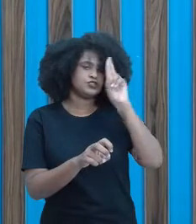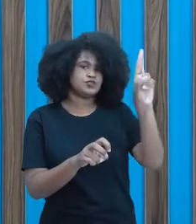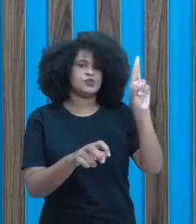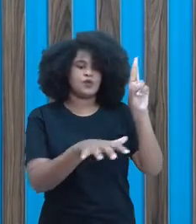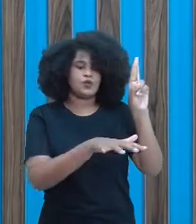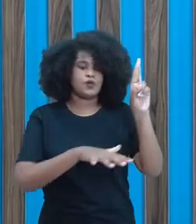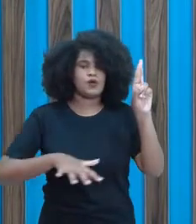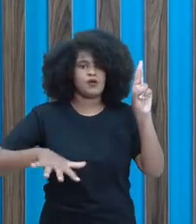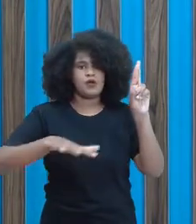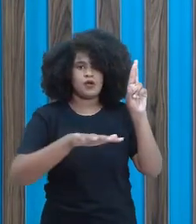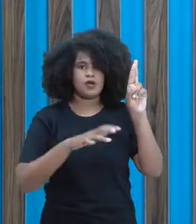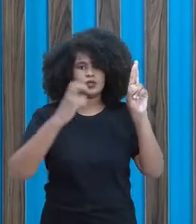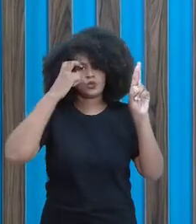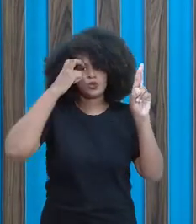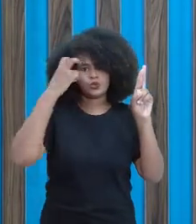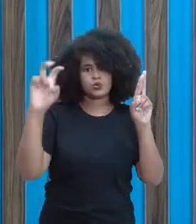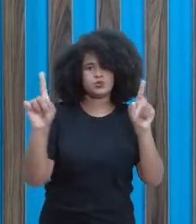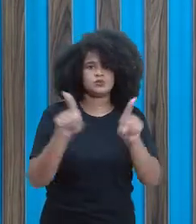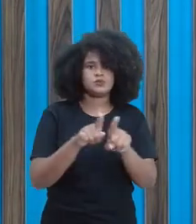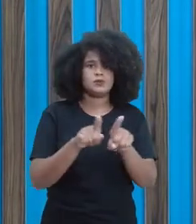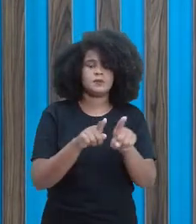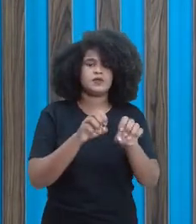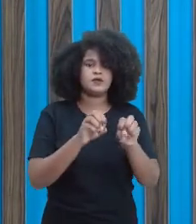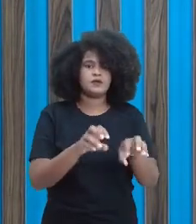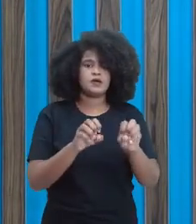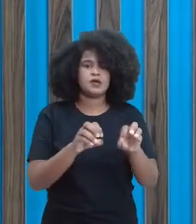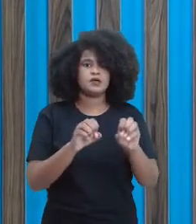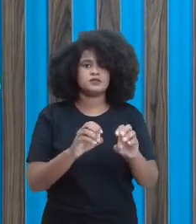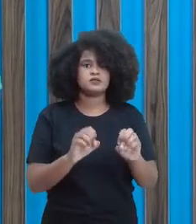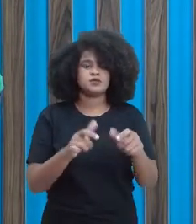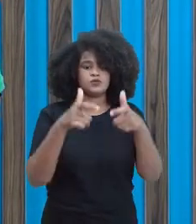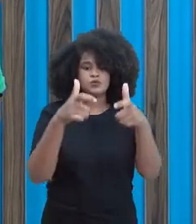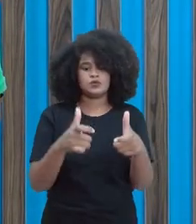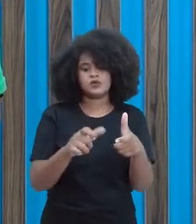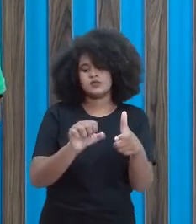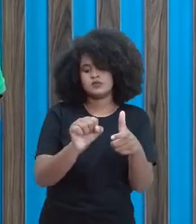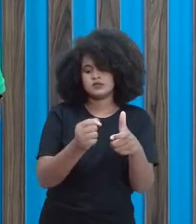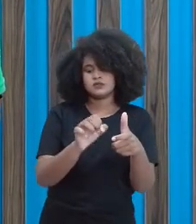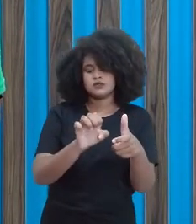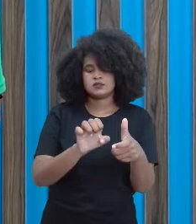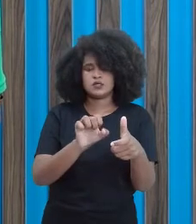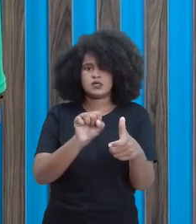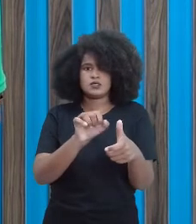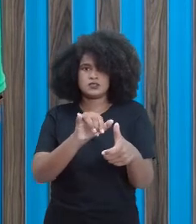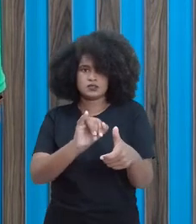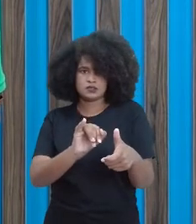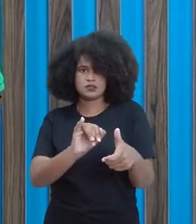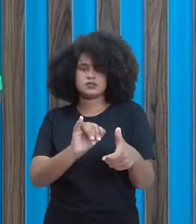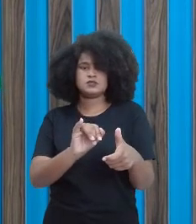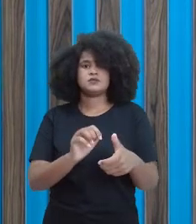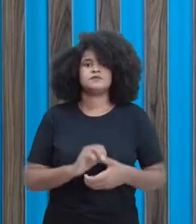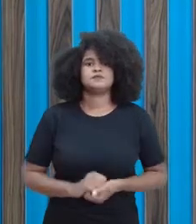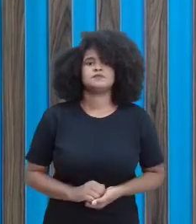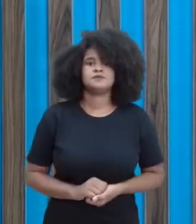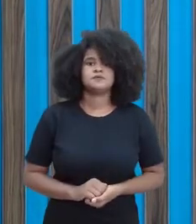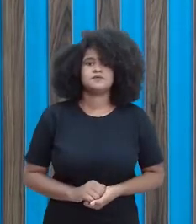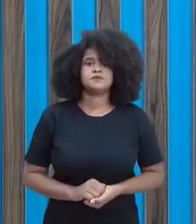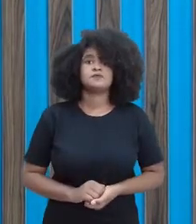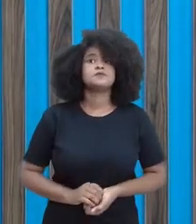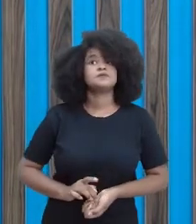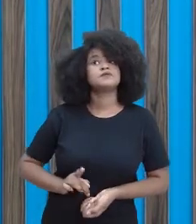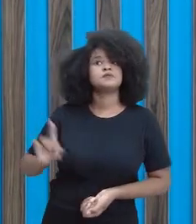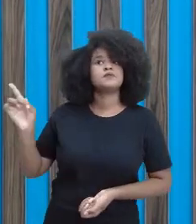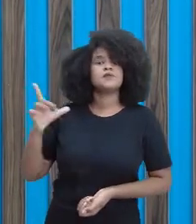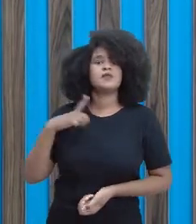e Educação do SESI, certo? Então, Freire was. Então, veja que temos